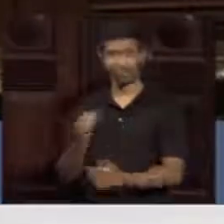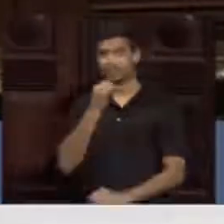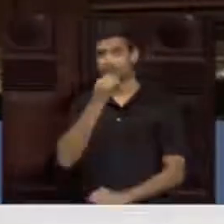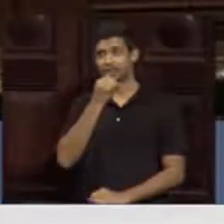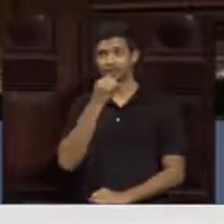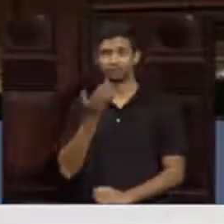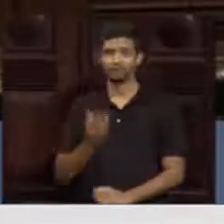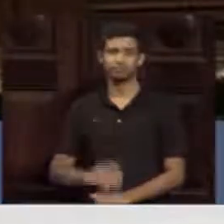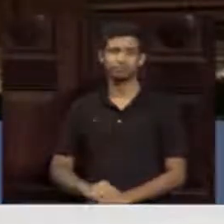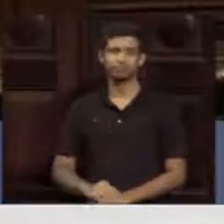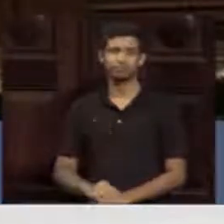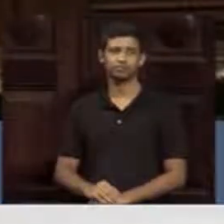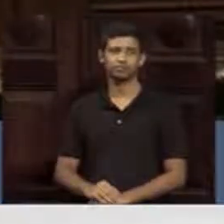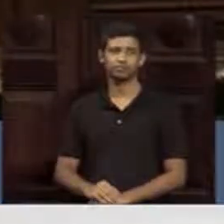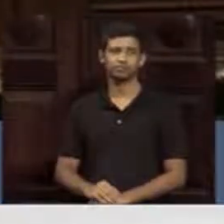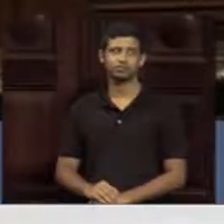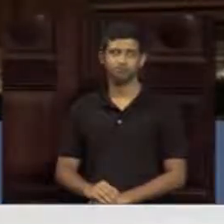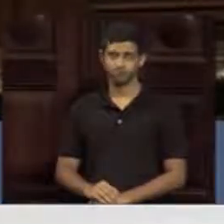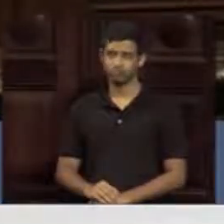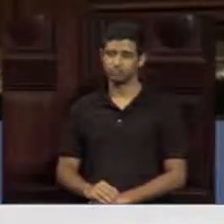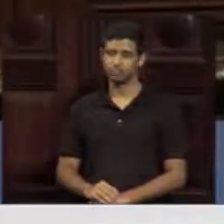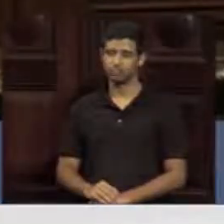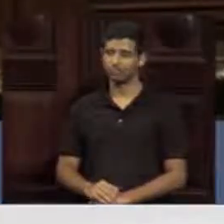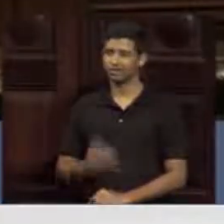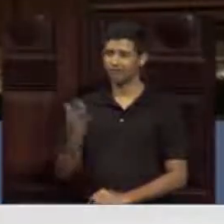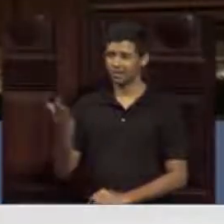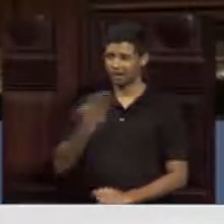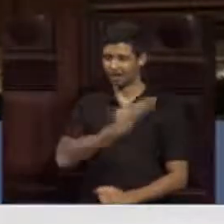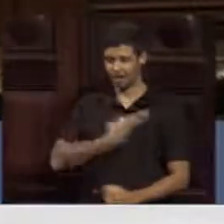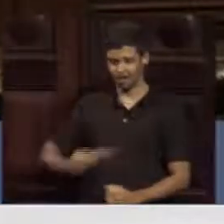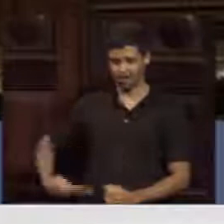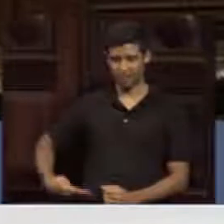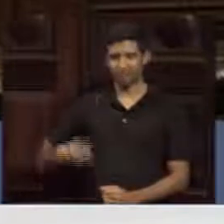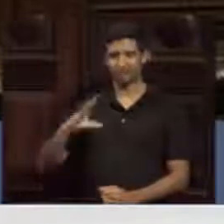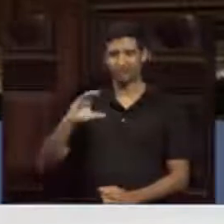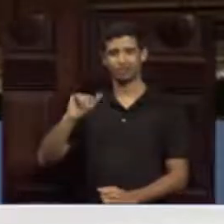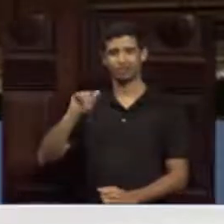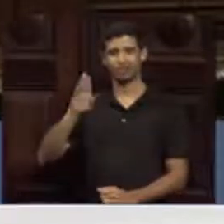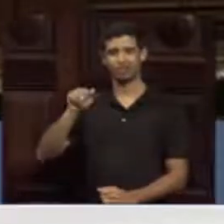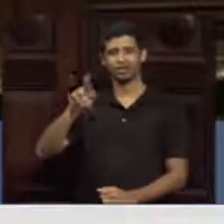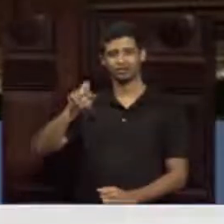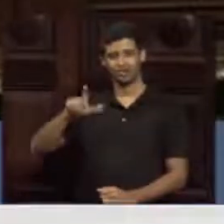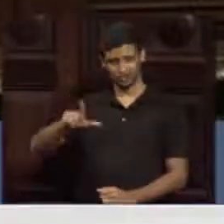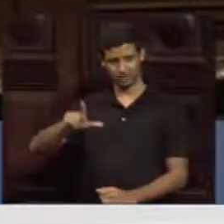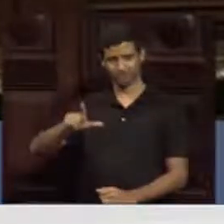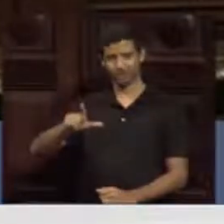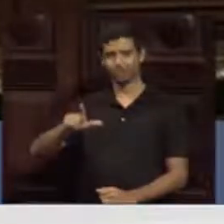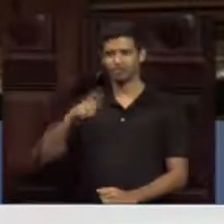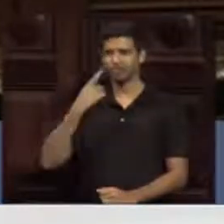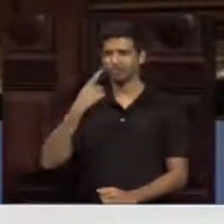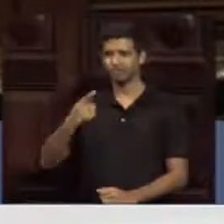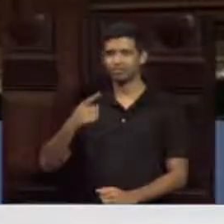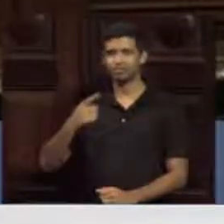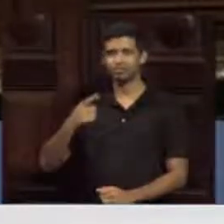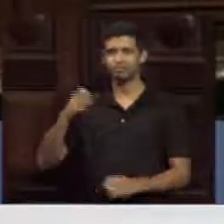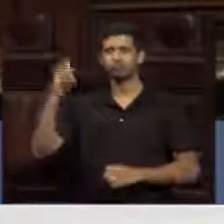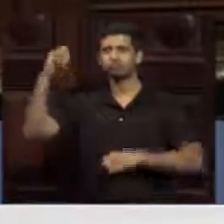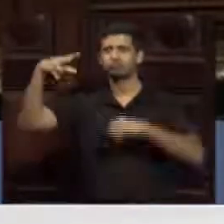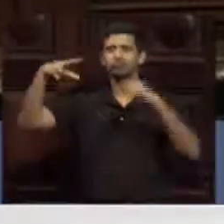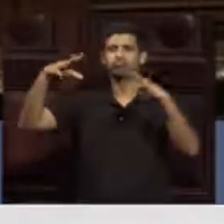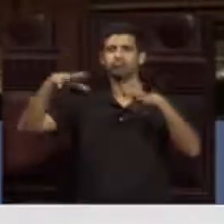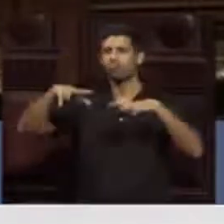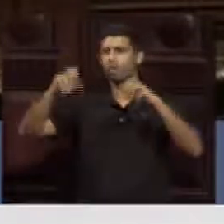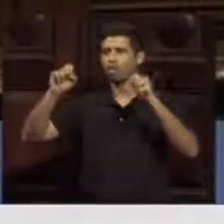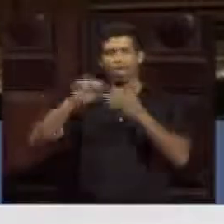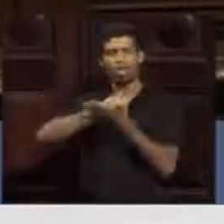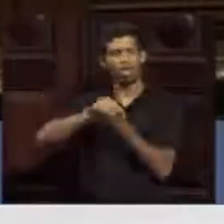exemplo, quando o governo Cabral, ao apagar das luzes de um ano,